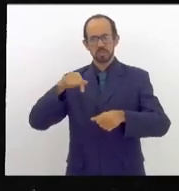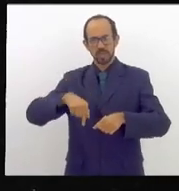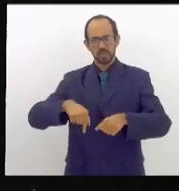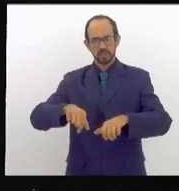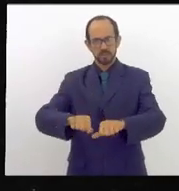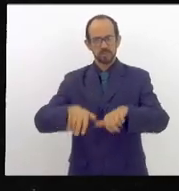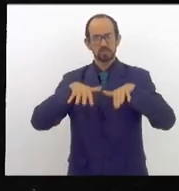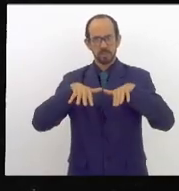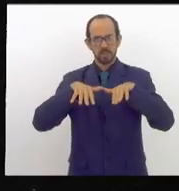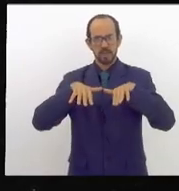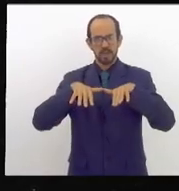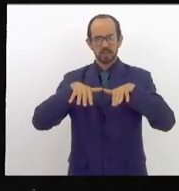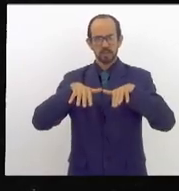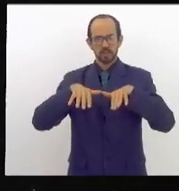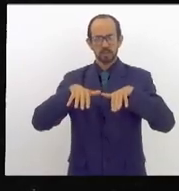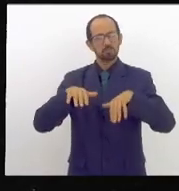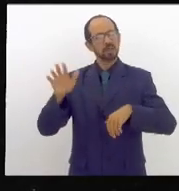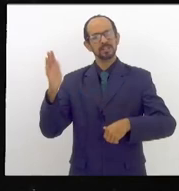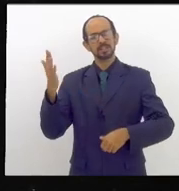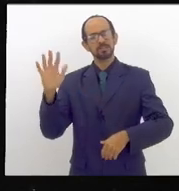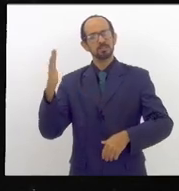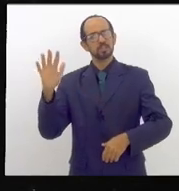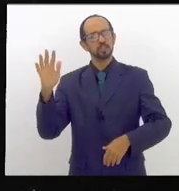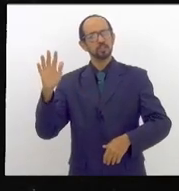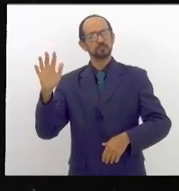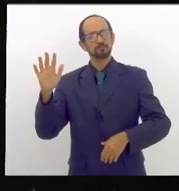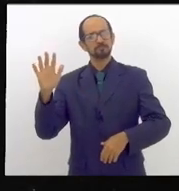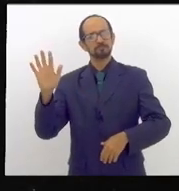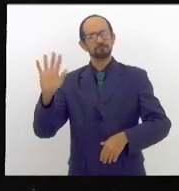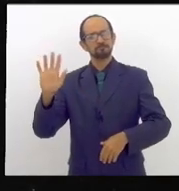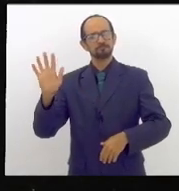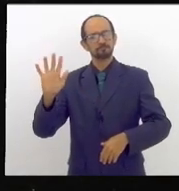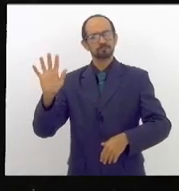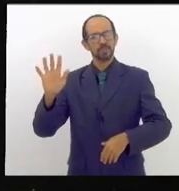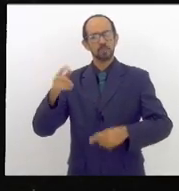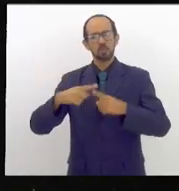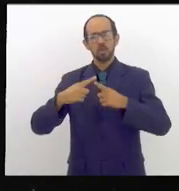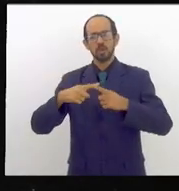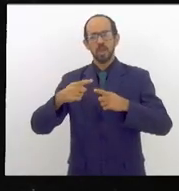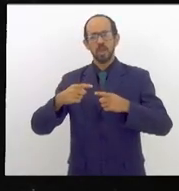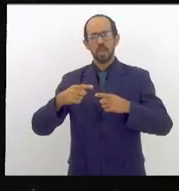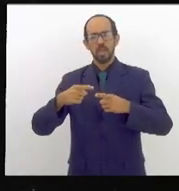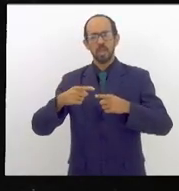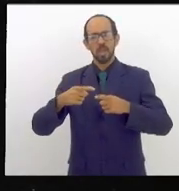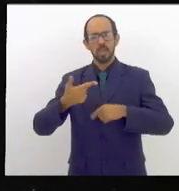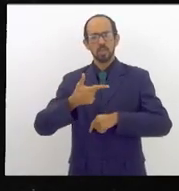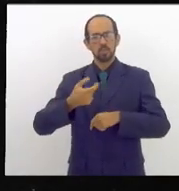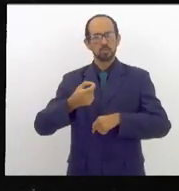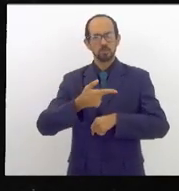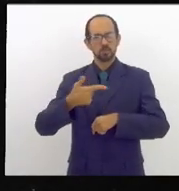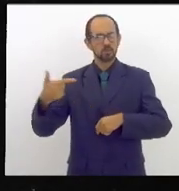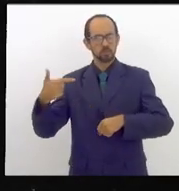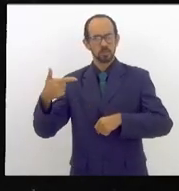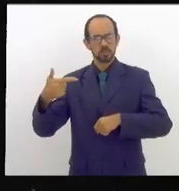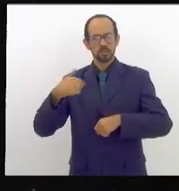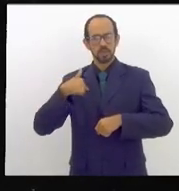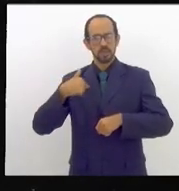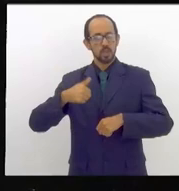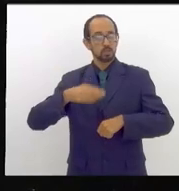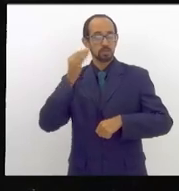despedindo de todos vocês já que esse ano eu pleitei uma vaga a câmara federal